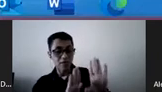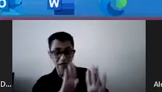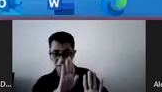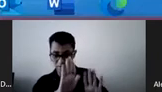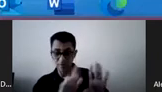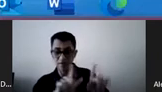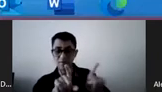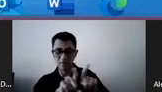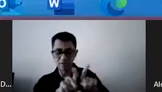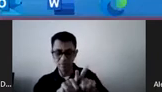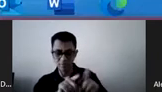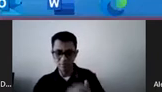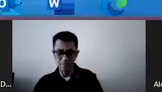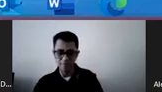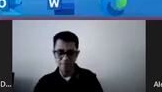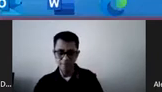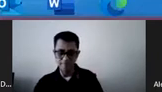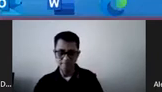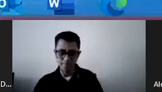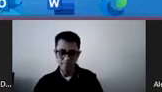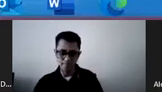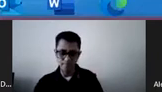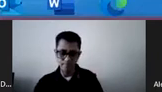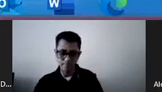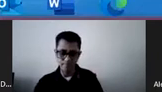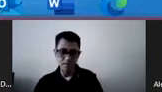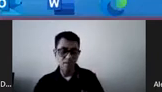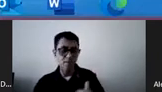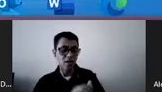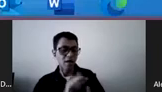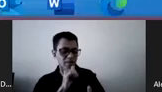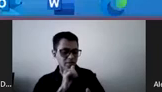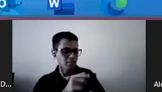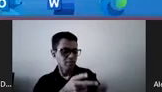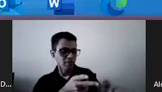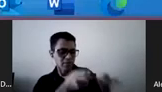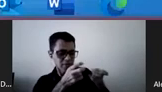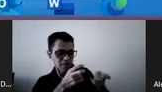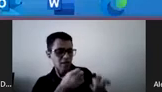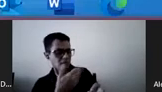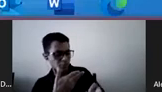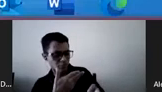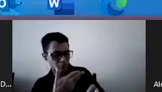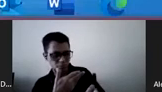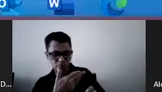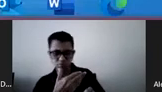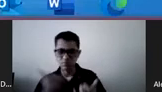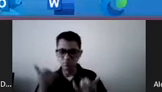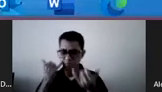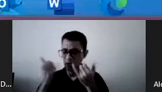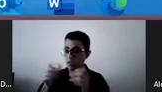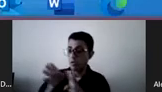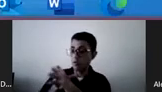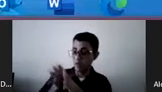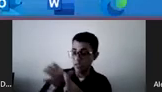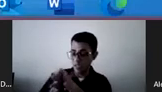e, nesse filtro, separar o que é bom e o que é ruim e a gente seguir em frente. E orientar também as